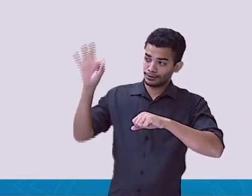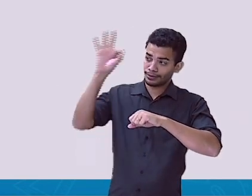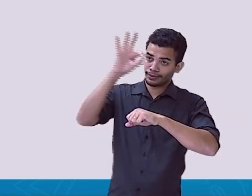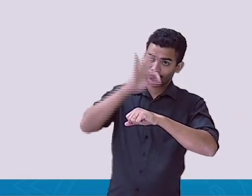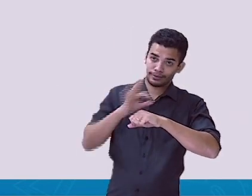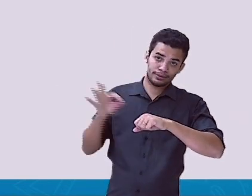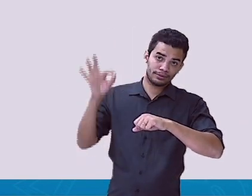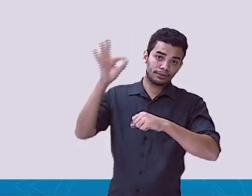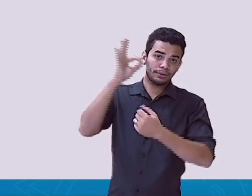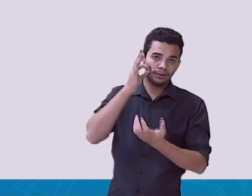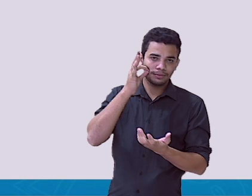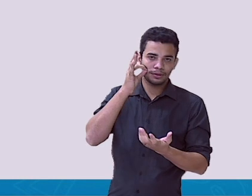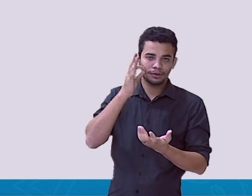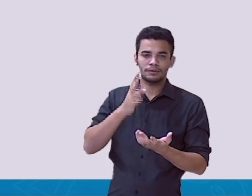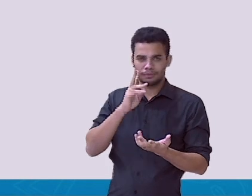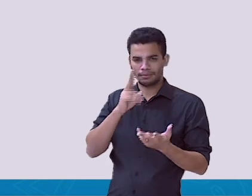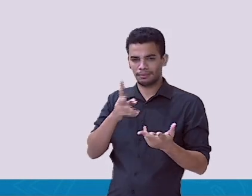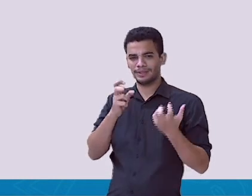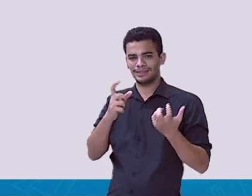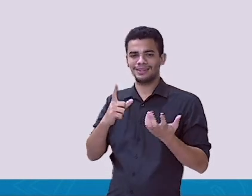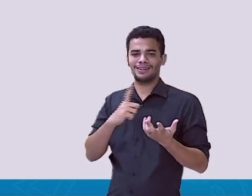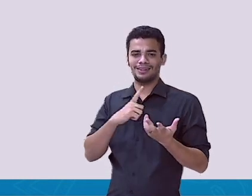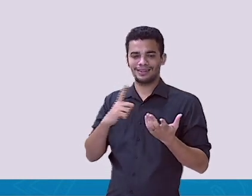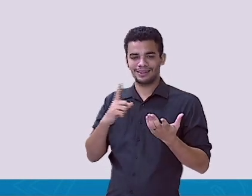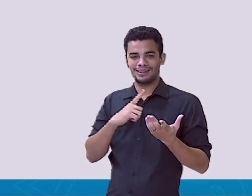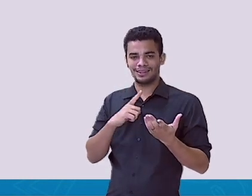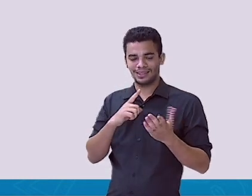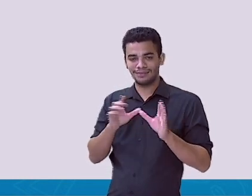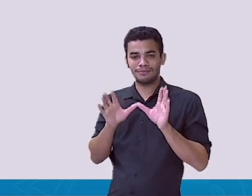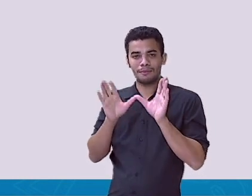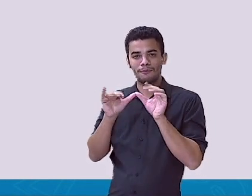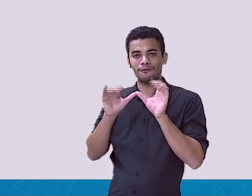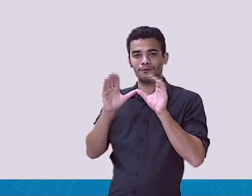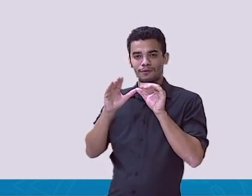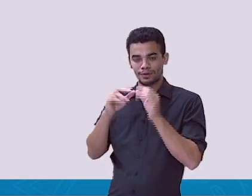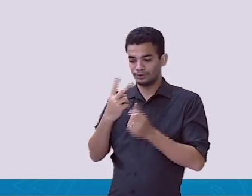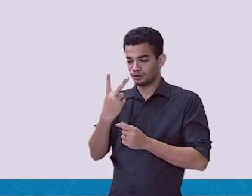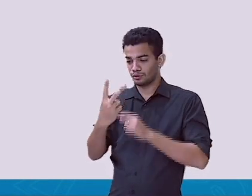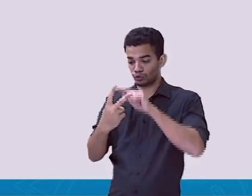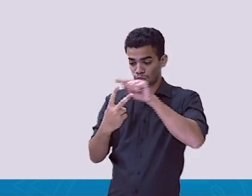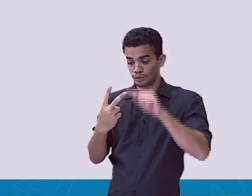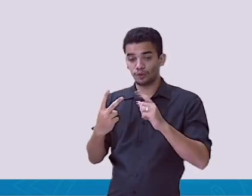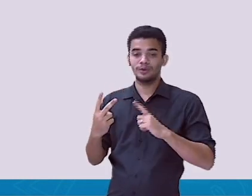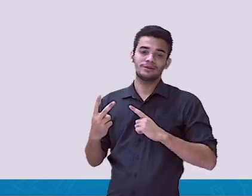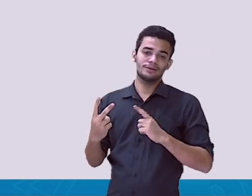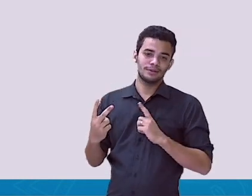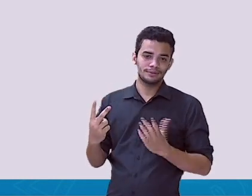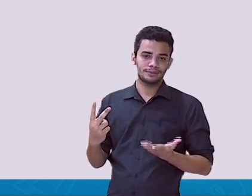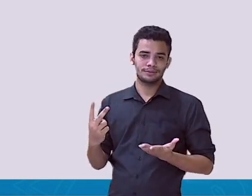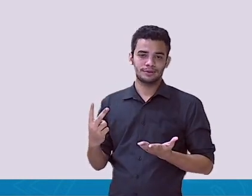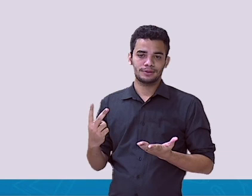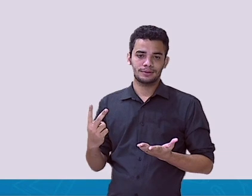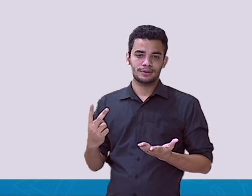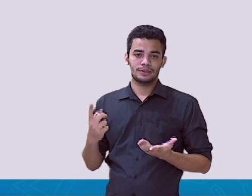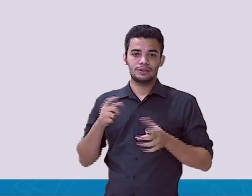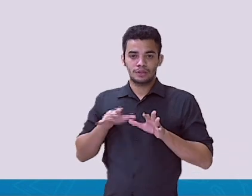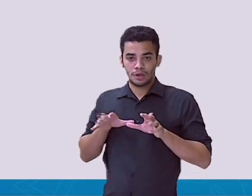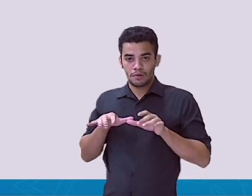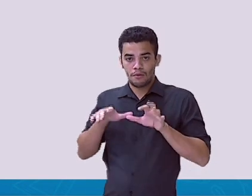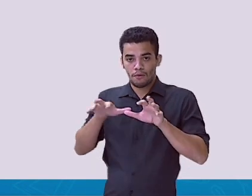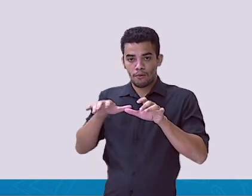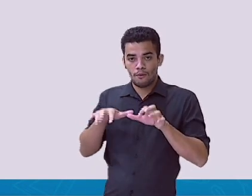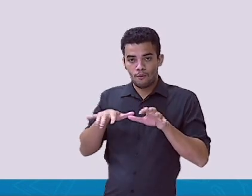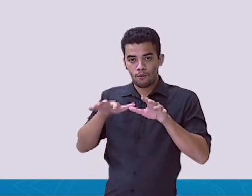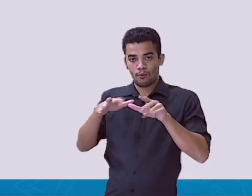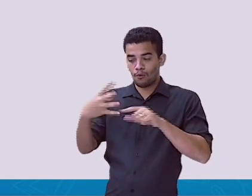de patas no abdômen, um par de patas no tórax. Tá vendo? 2 pares de patas, na verdade, no